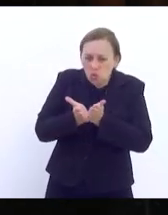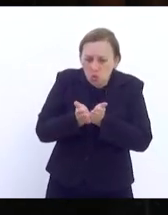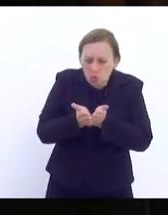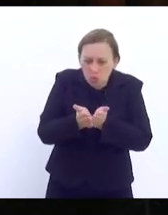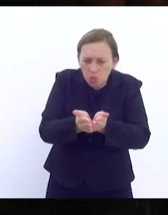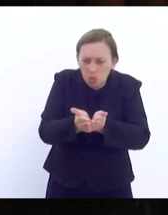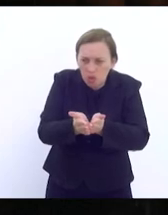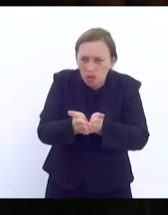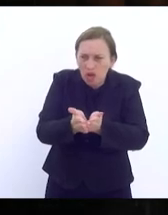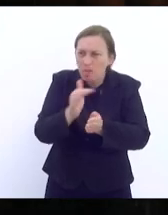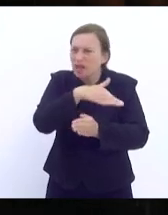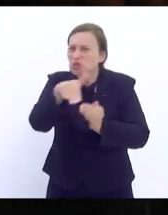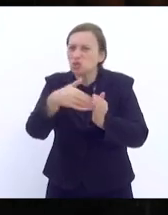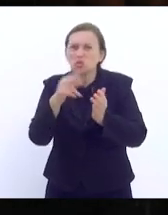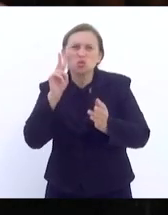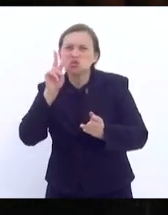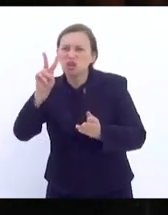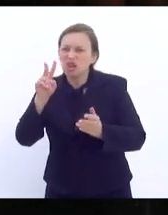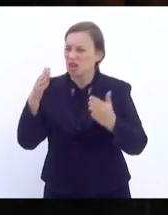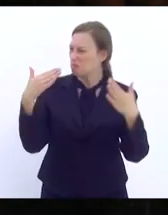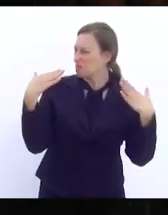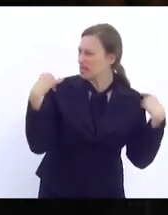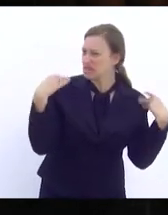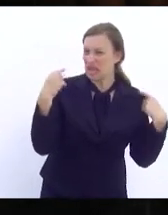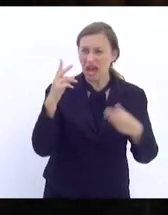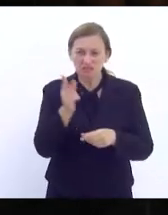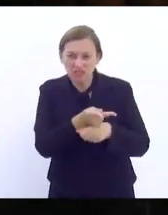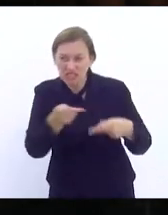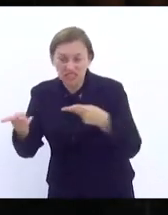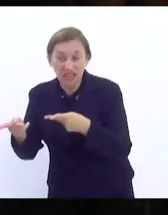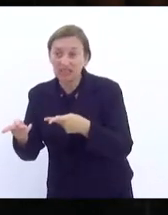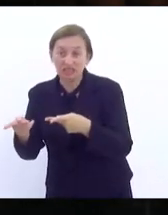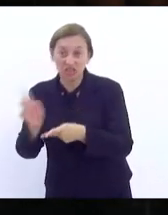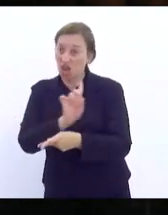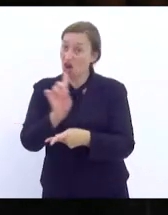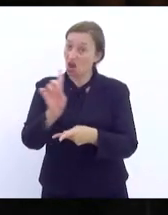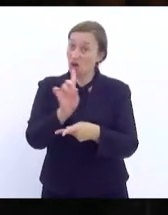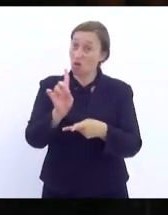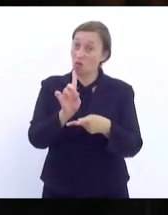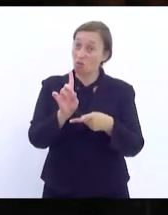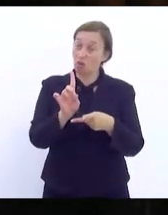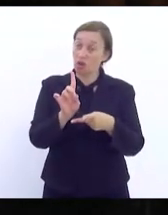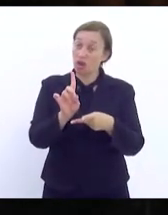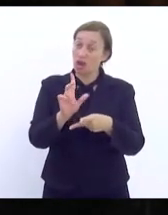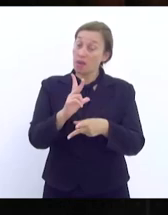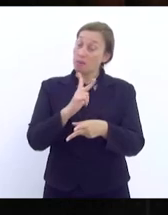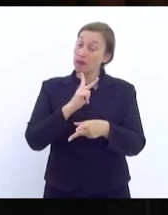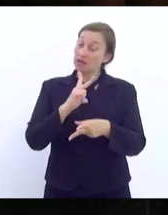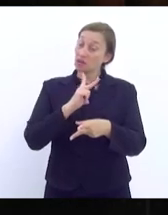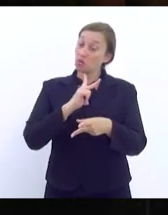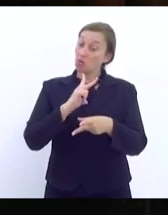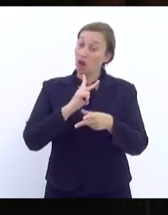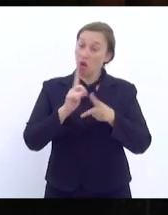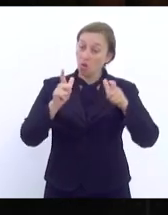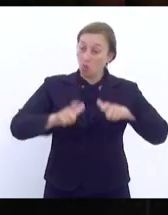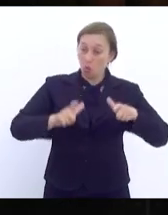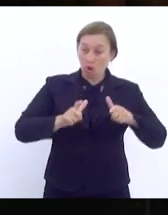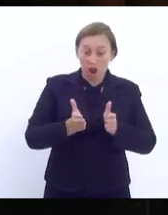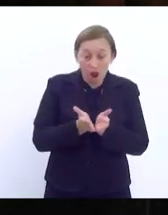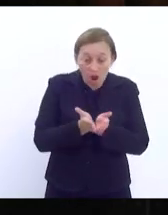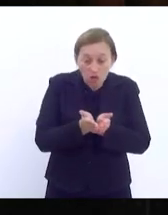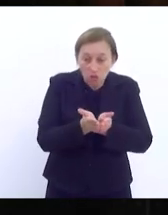aos senhores que vão ao shopping vem o preço caro que vão outros estados vêm preço mais barato a todos aqueles que querem desenvolvimento